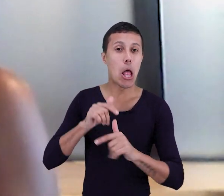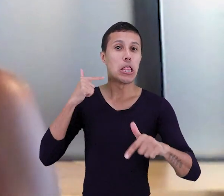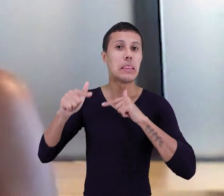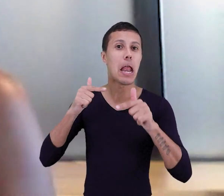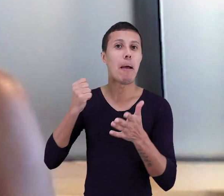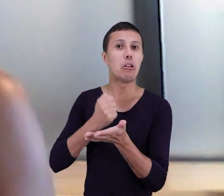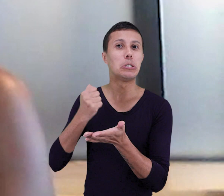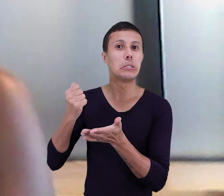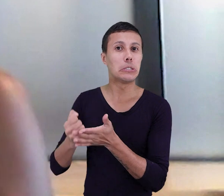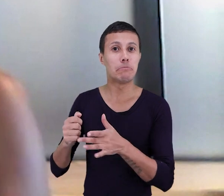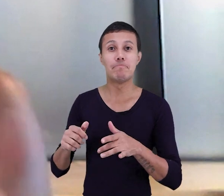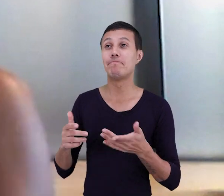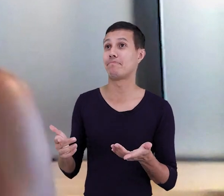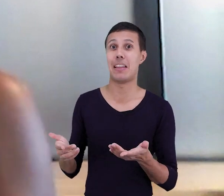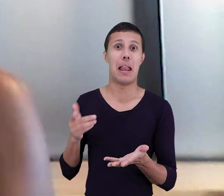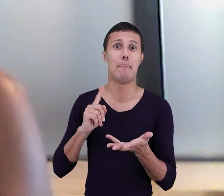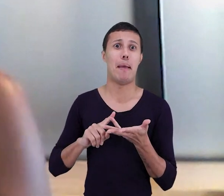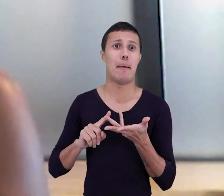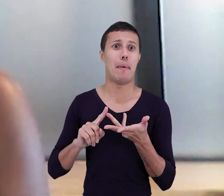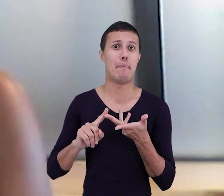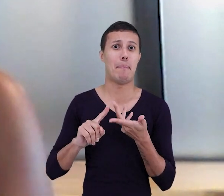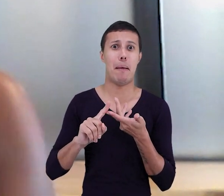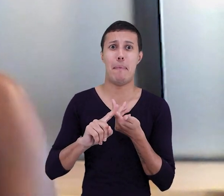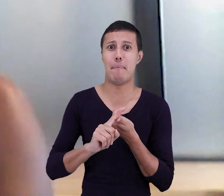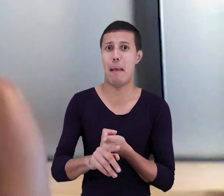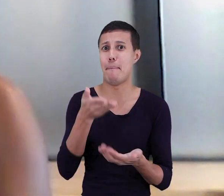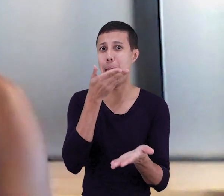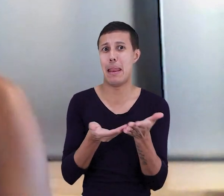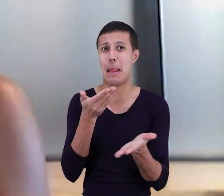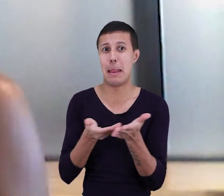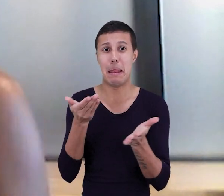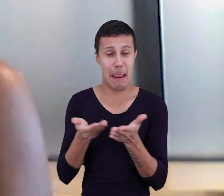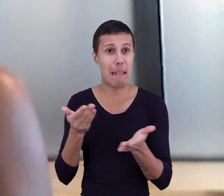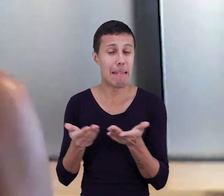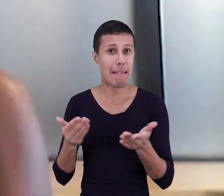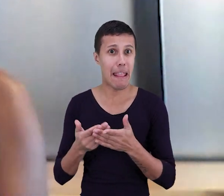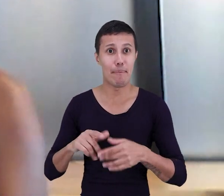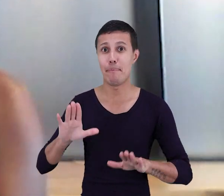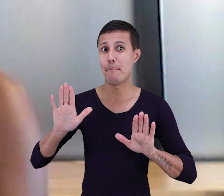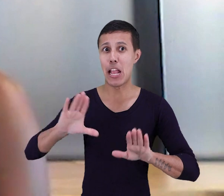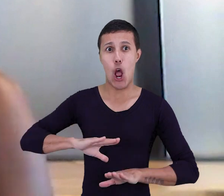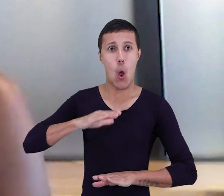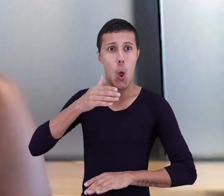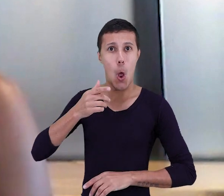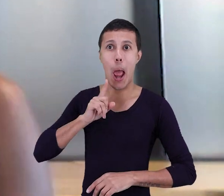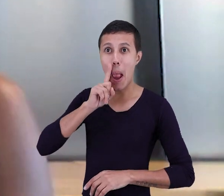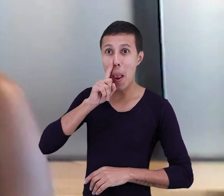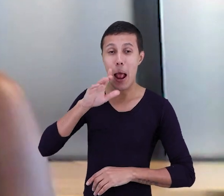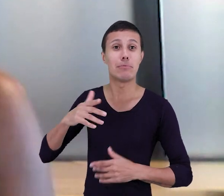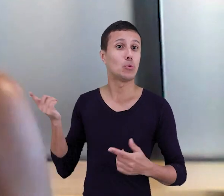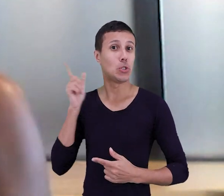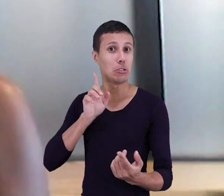ela abdicou de benefícios de um horário de entrada e de saída, ela trabalhou mais de 12 horas por dia para uma coisa que ela